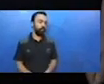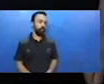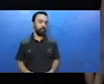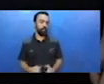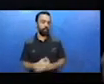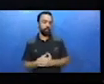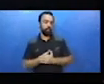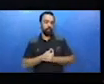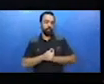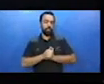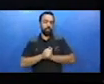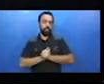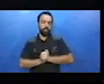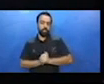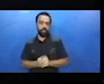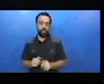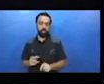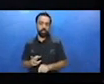ganhador da competição.